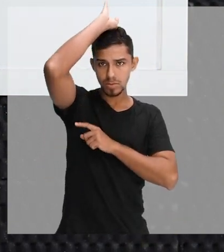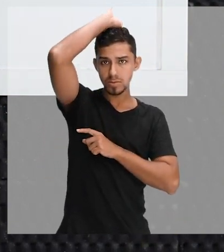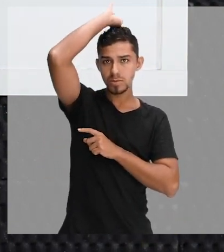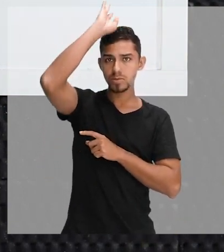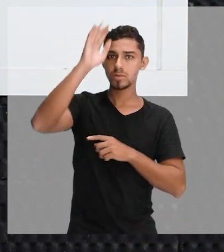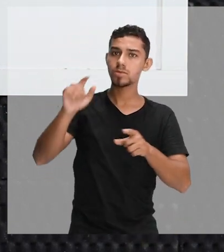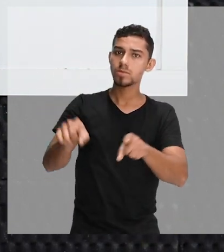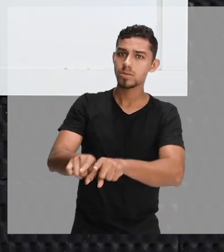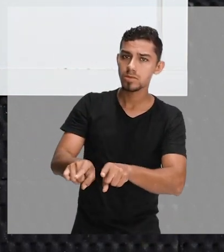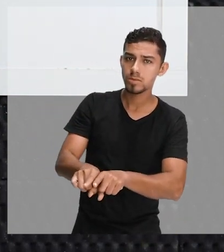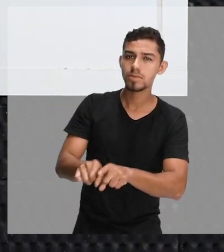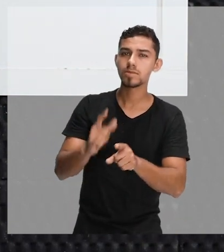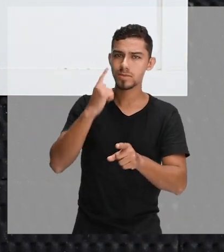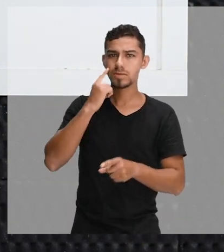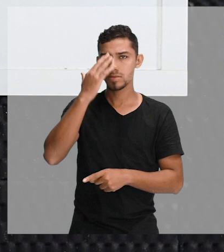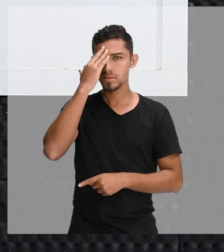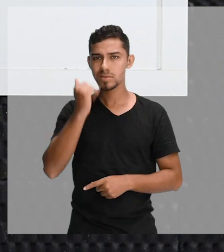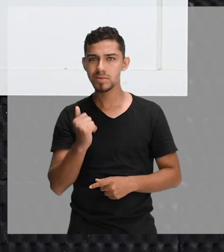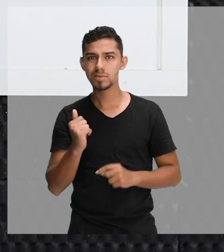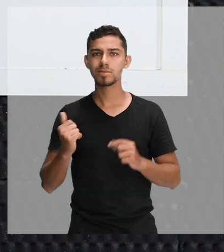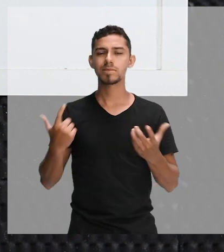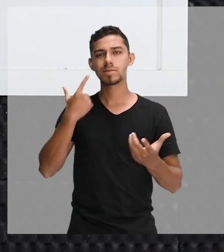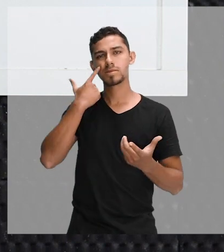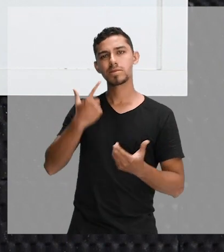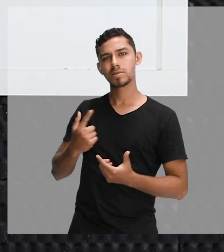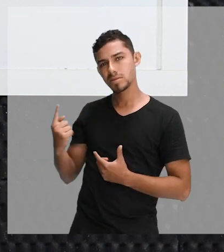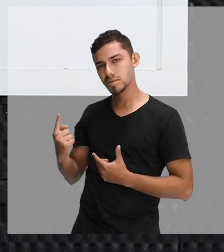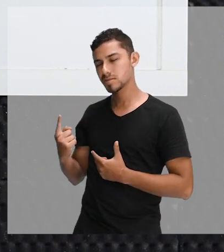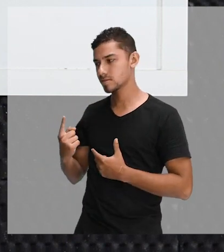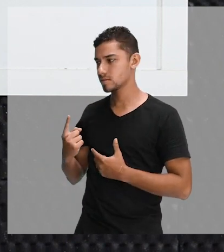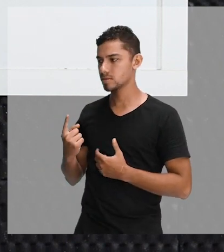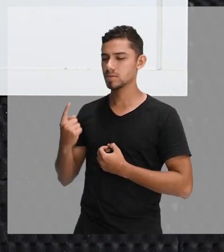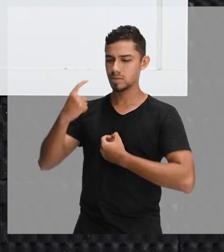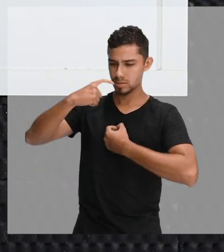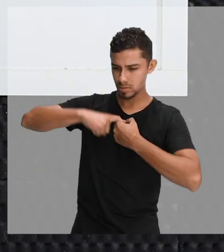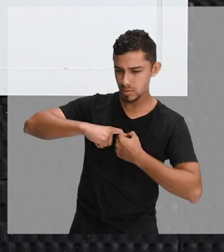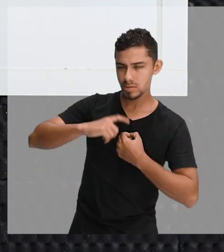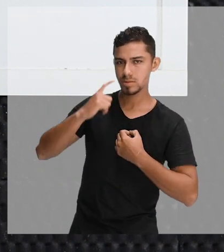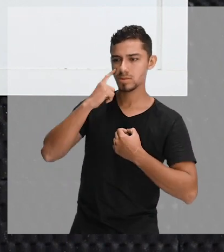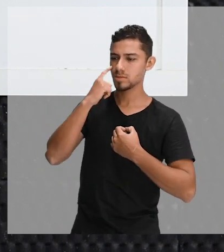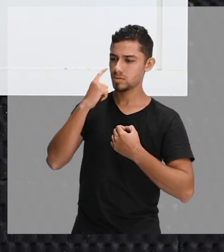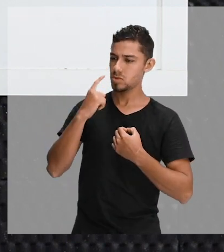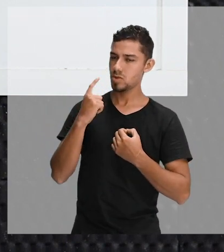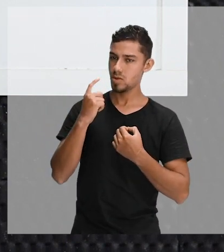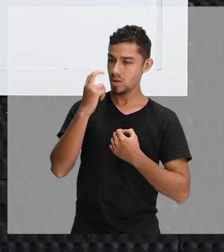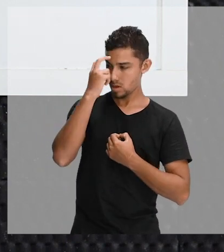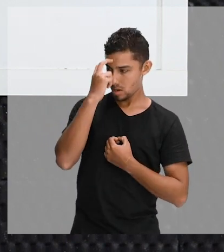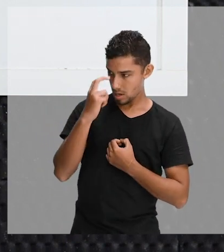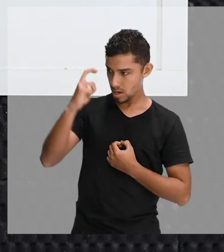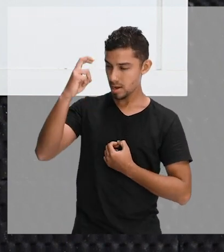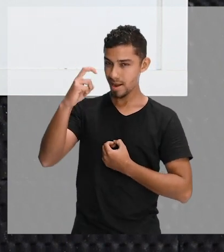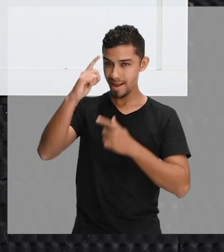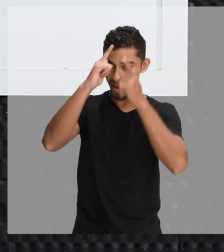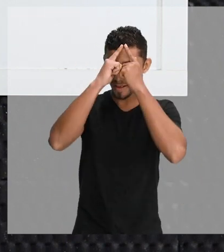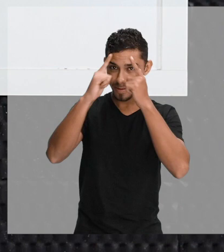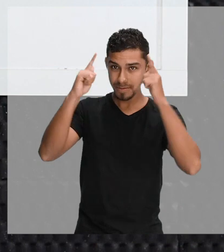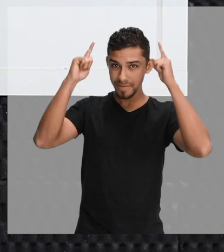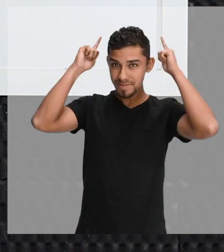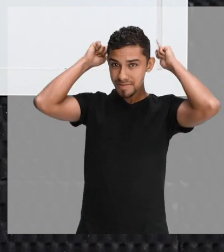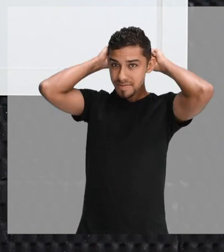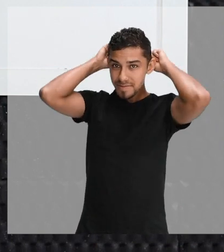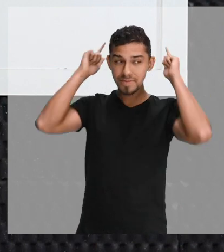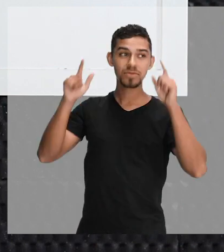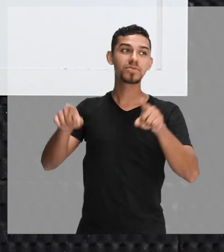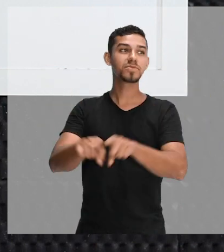vamos aqui, resgate da cultura grega, certo? Obviamente que nós temos, além da cultura grega, nós temos a